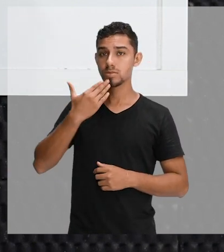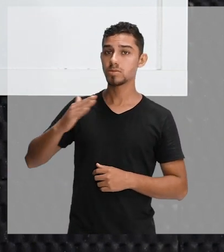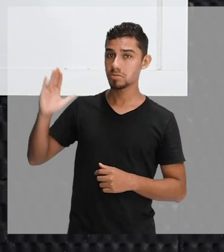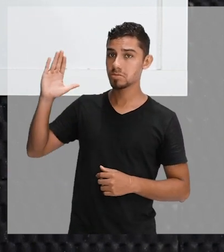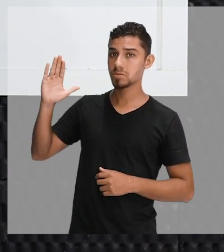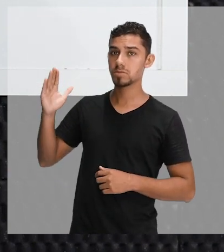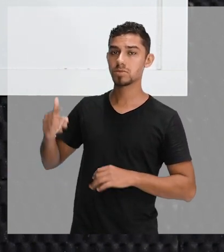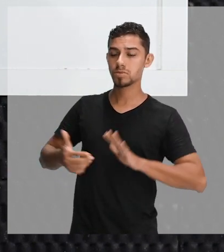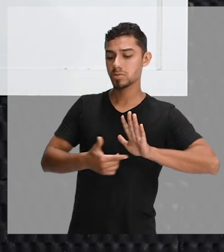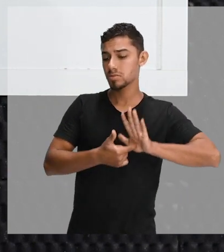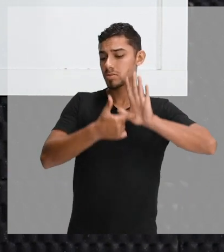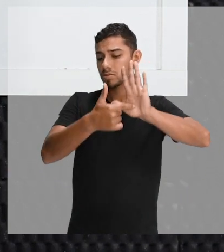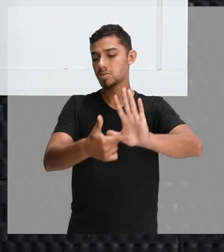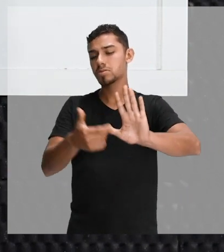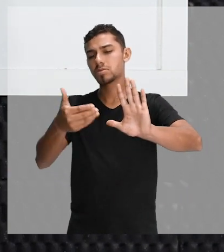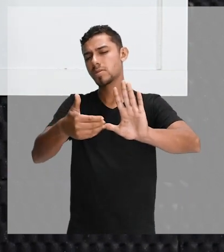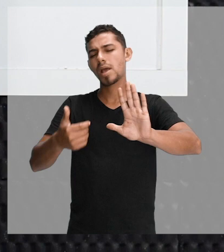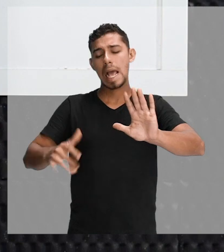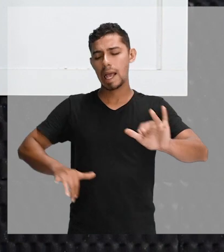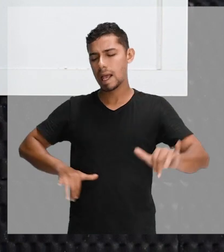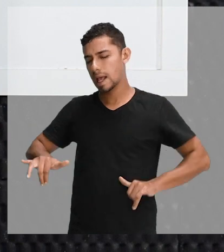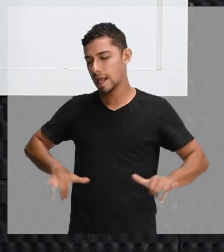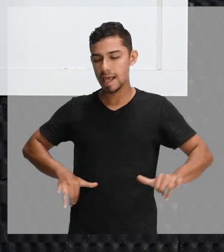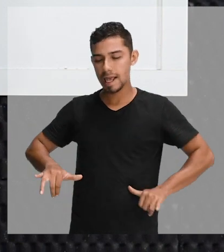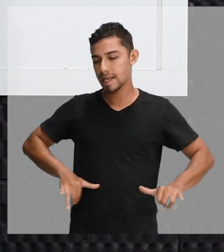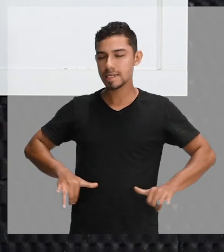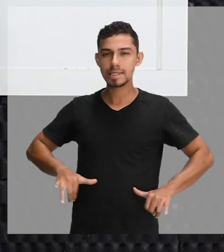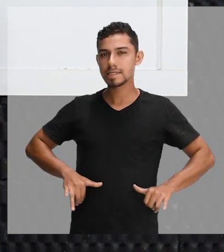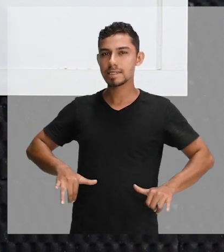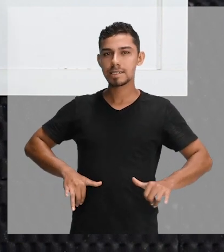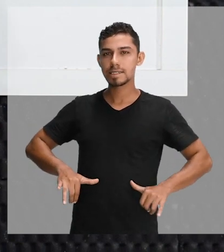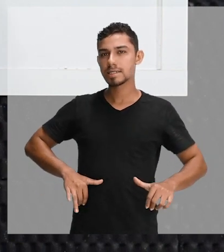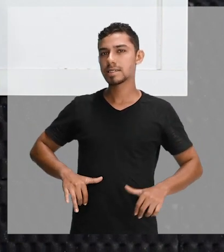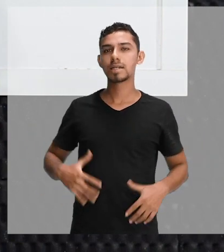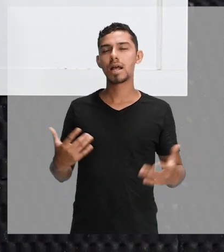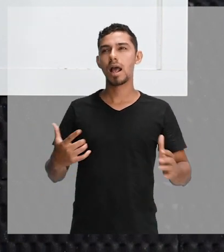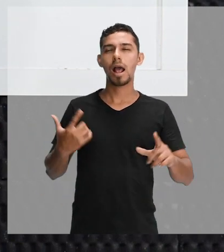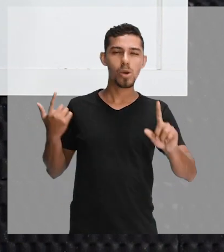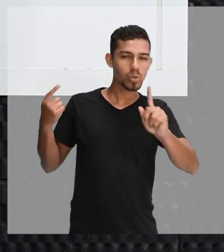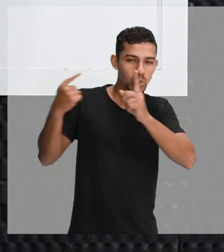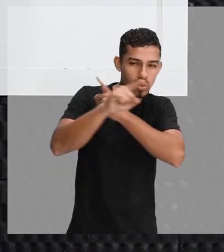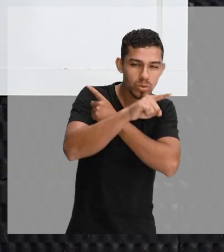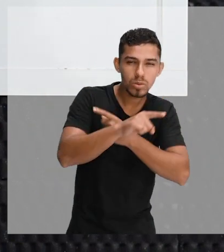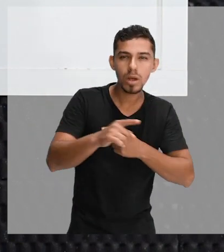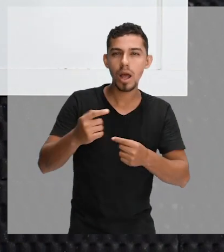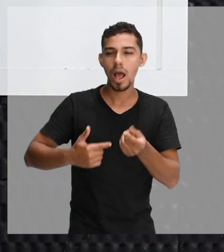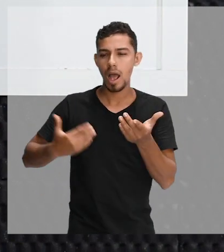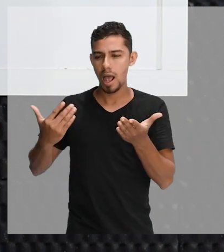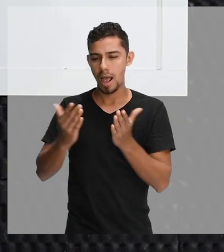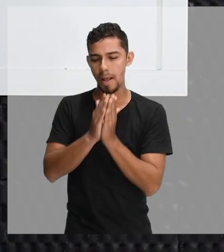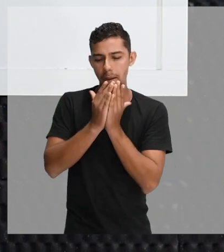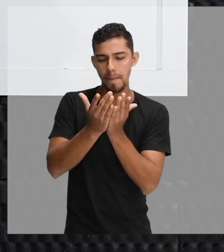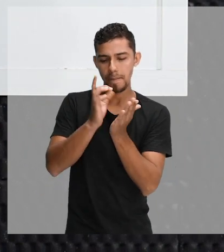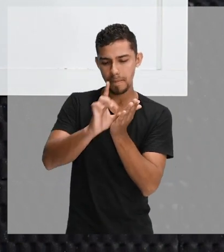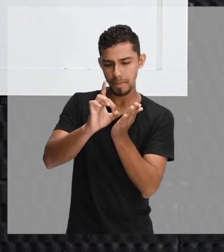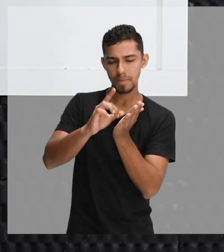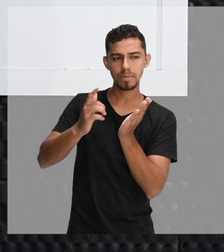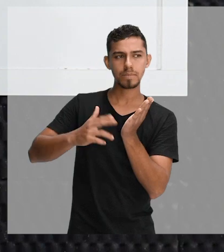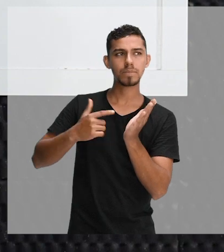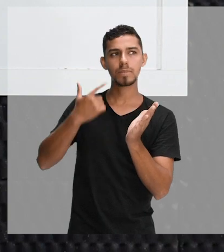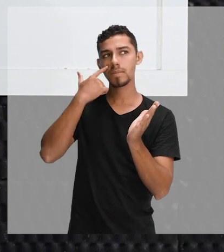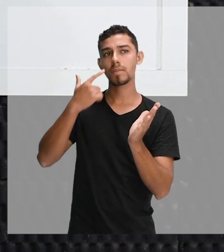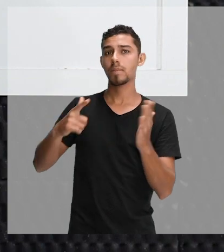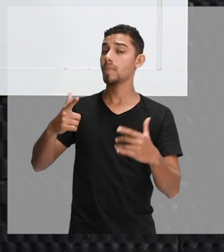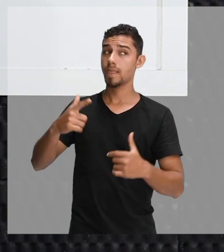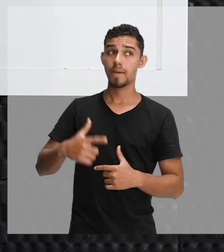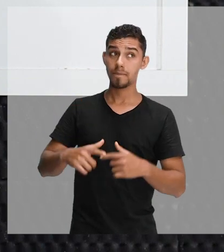trazer. Por isso ela era tão dolorosa. Não era só porque desafiava a Bíblia, é porque desafia os teus olhos. E aquilo